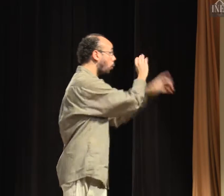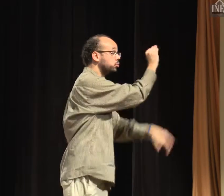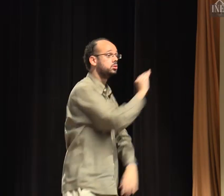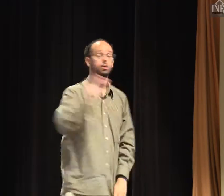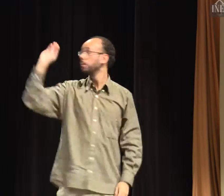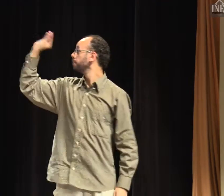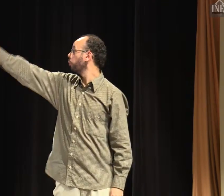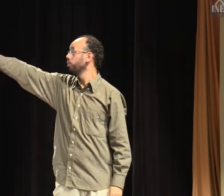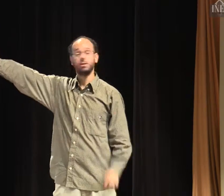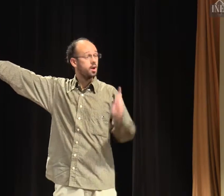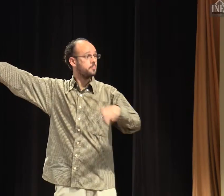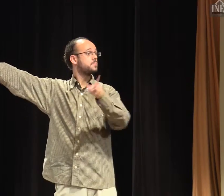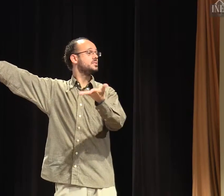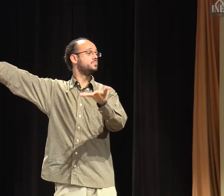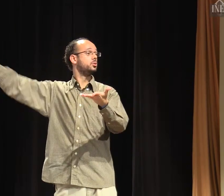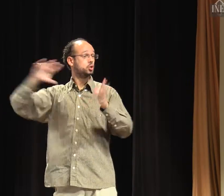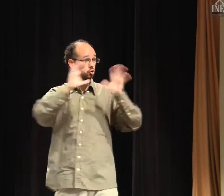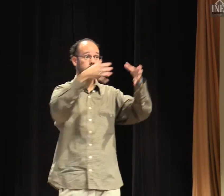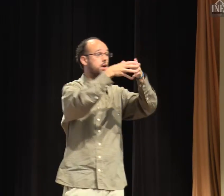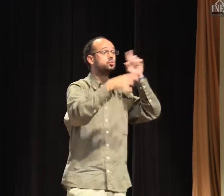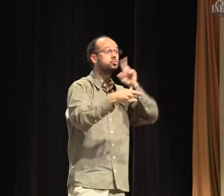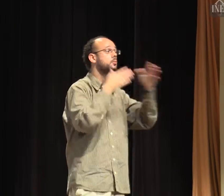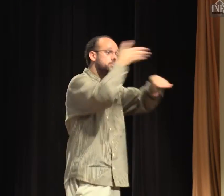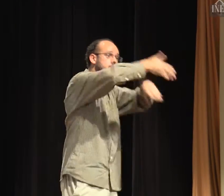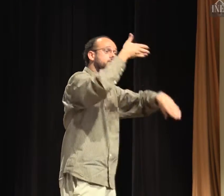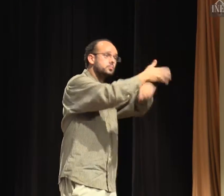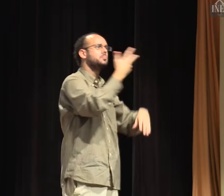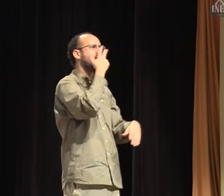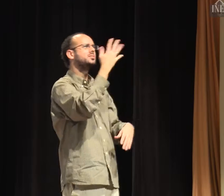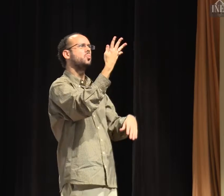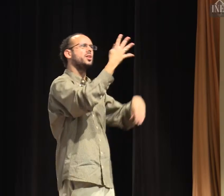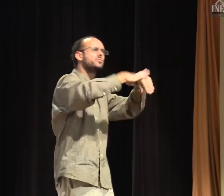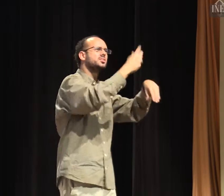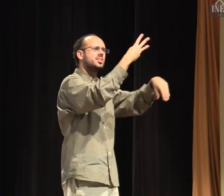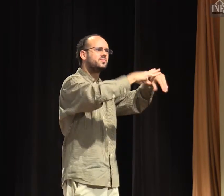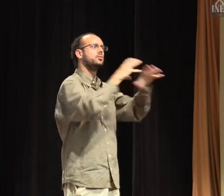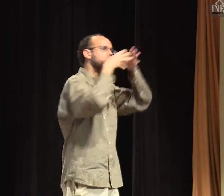o CONAI, ele está implementado no PNE.